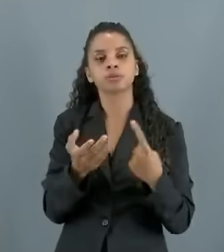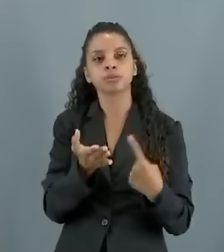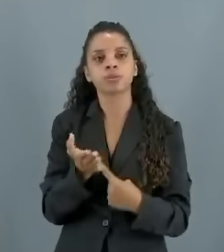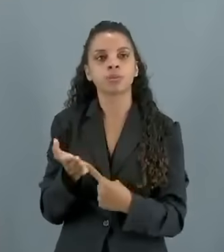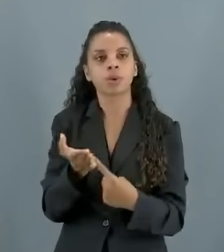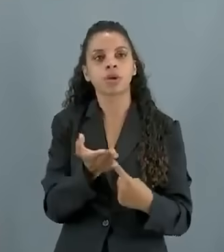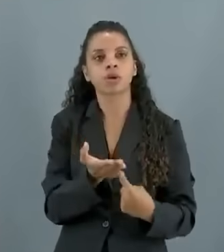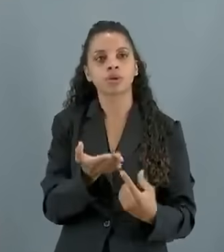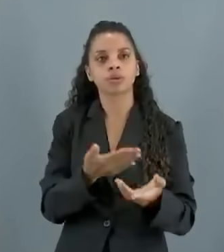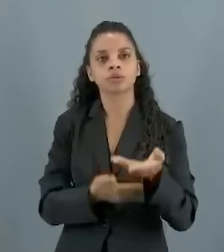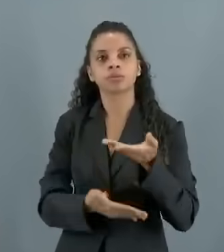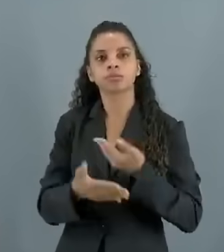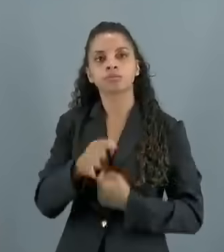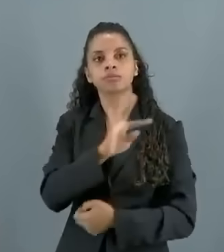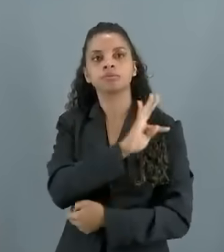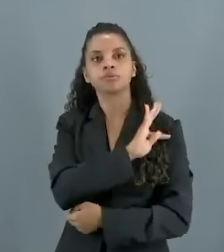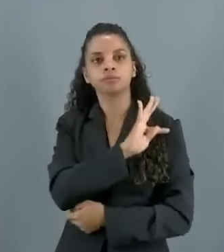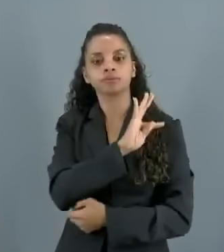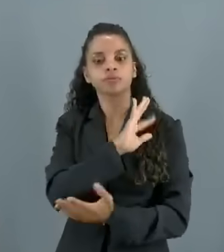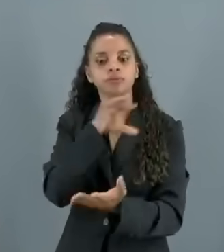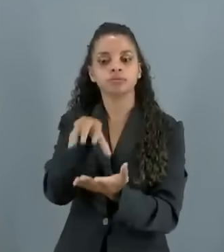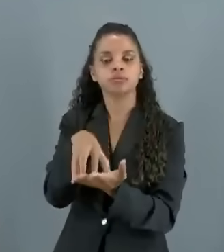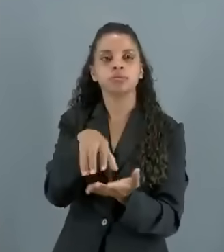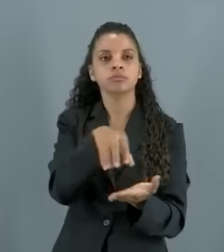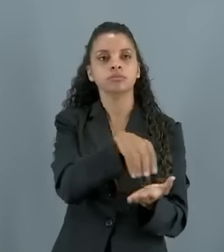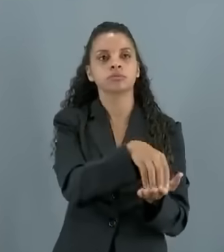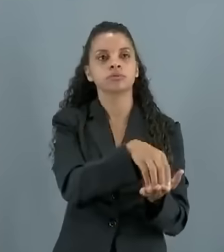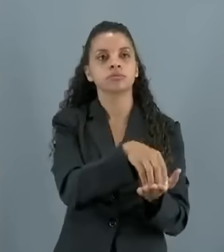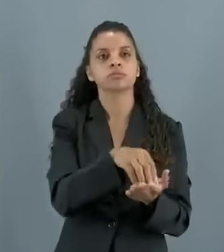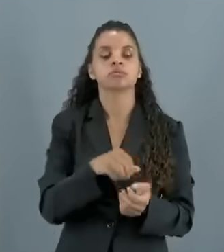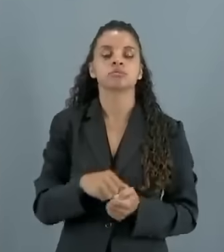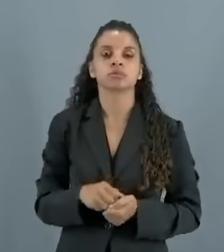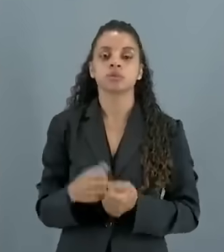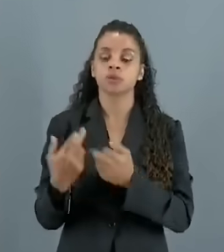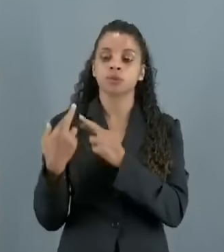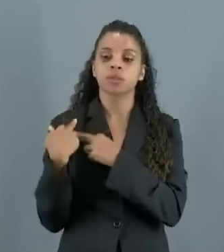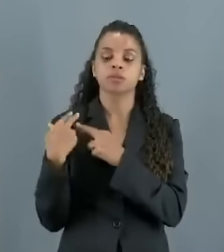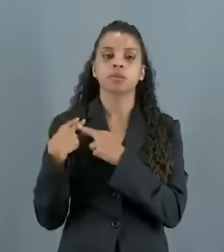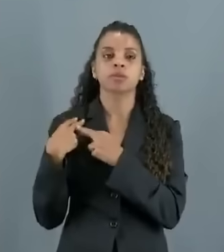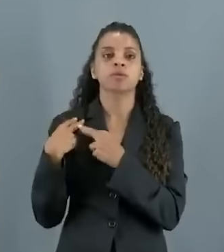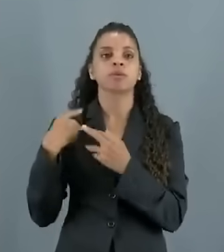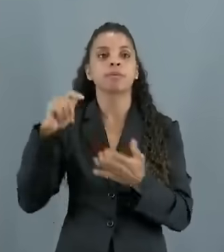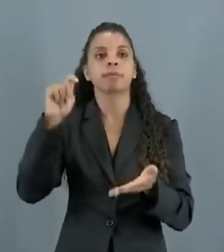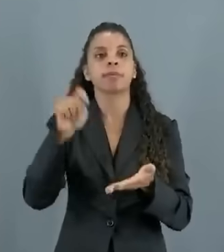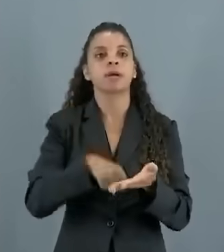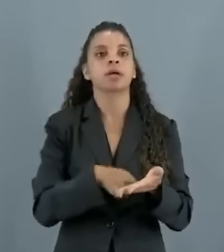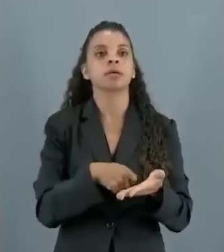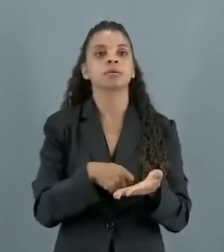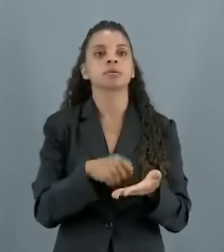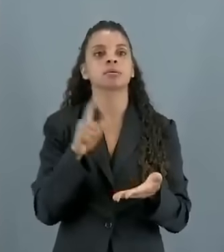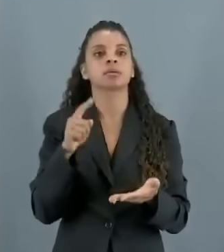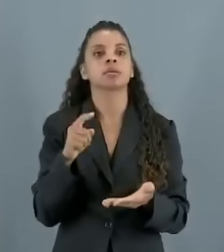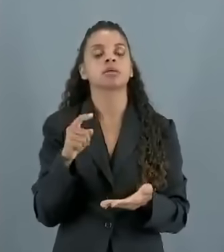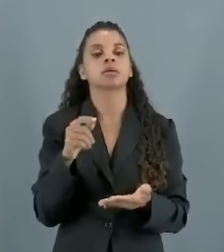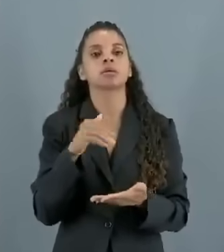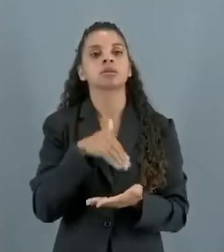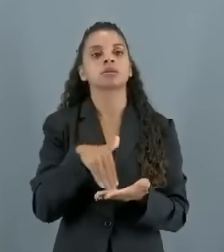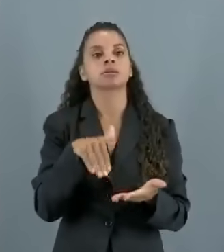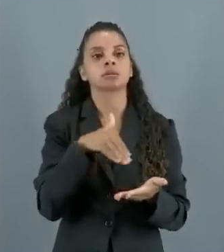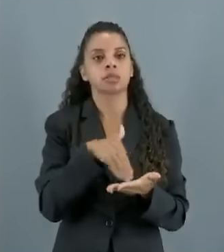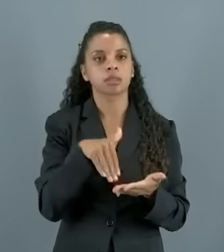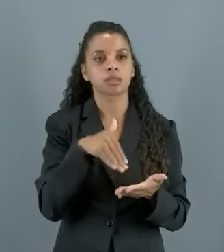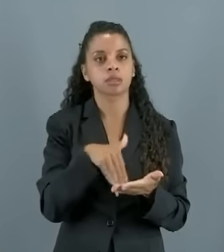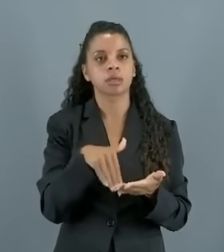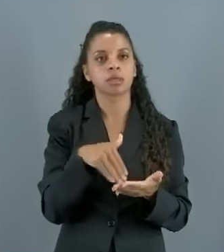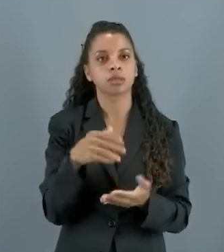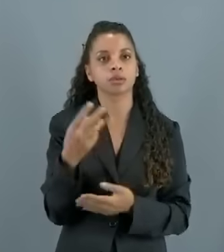existiam com essas entidades. Quem assinou este parecer final foi o secretário executivo segundo